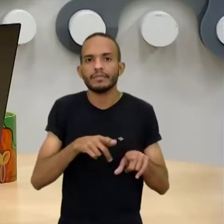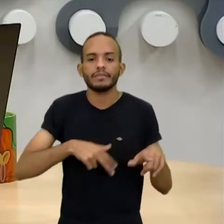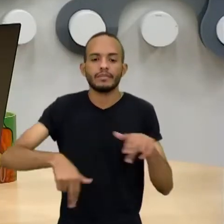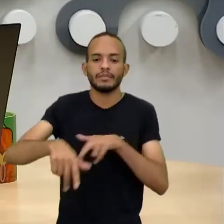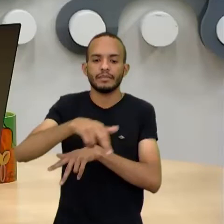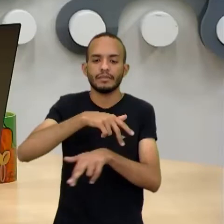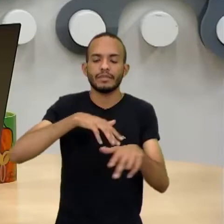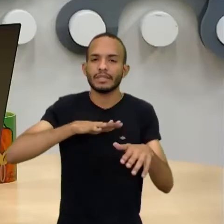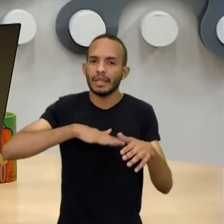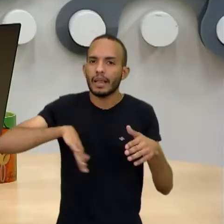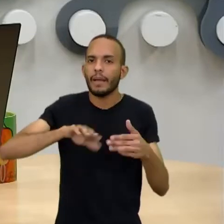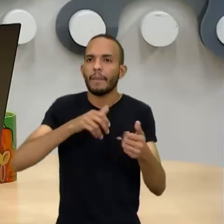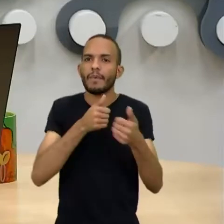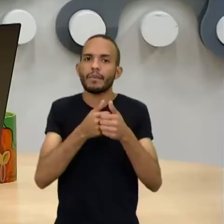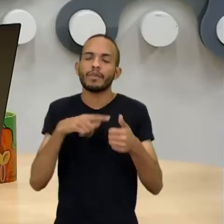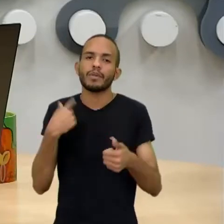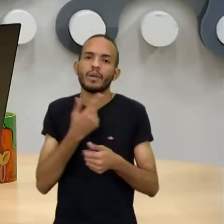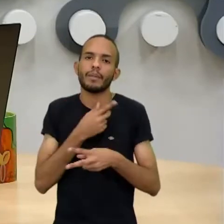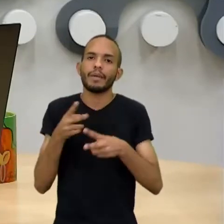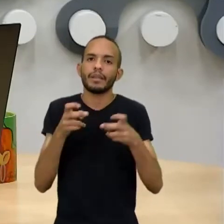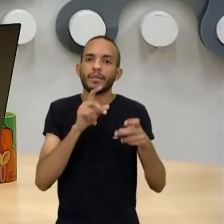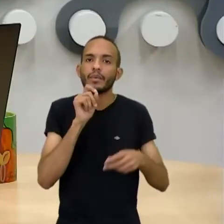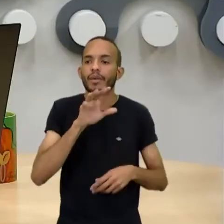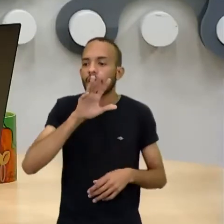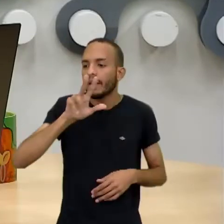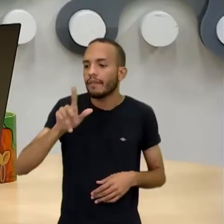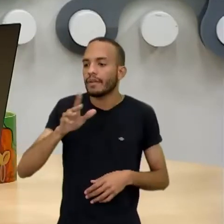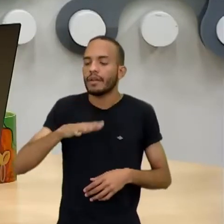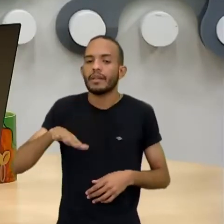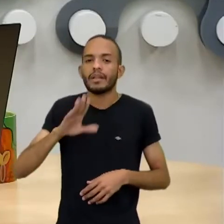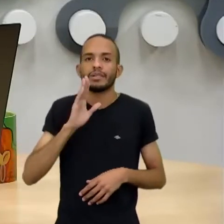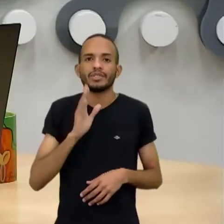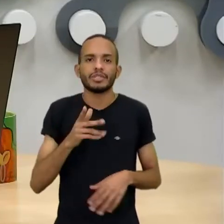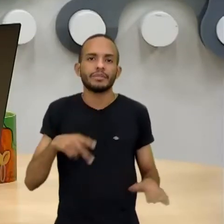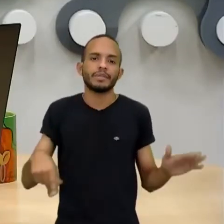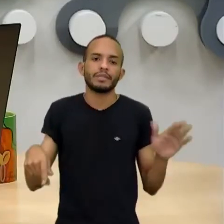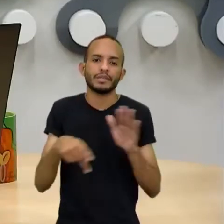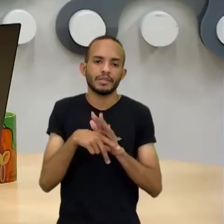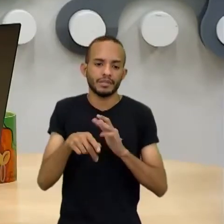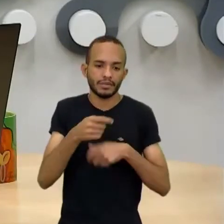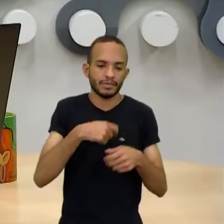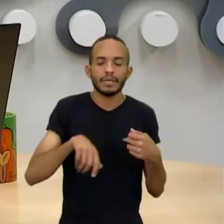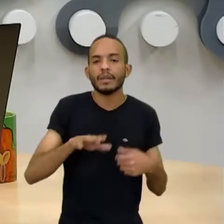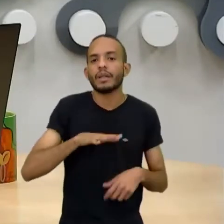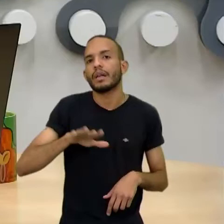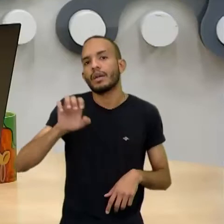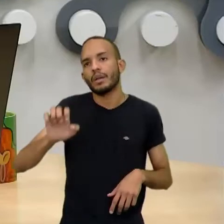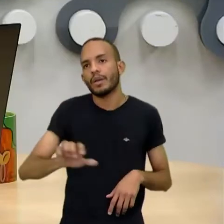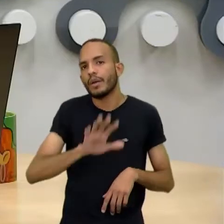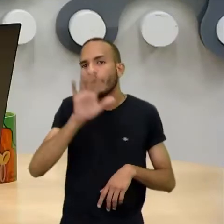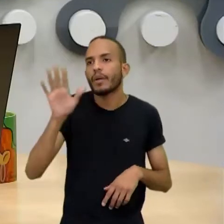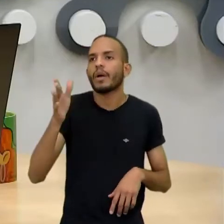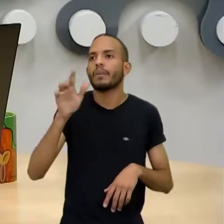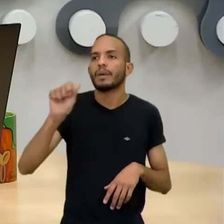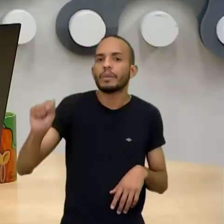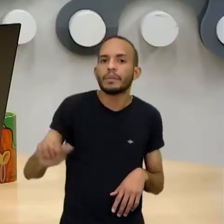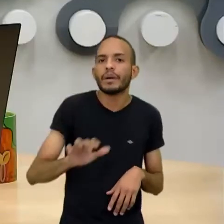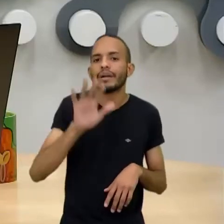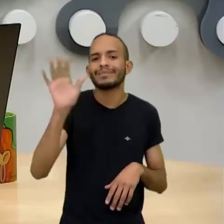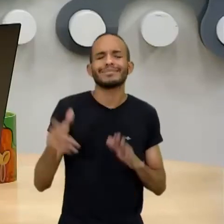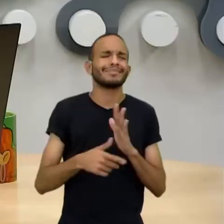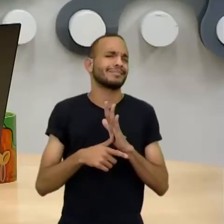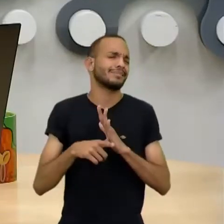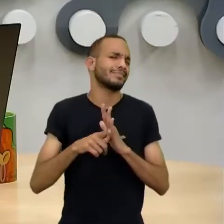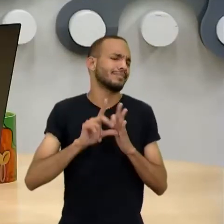circulando o Mediterrâneo, a gente percebe que a África, ela já fazia comércio com a Europa, com a Ásia,